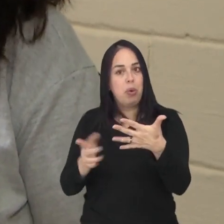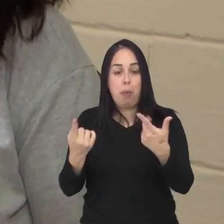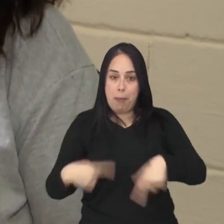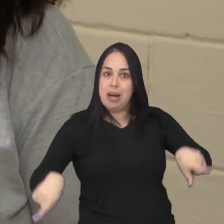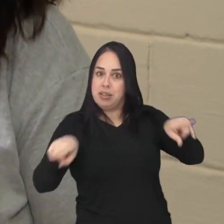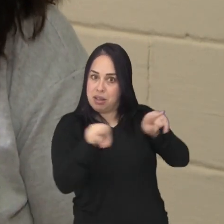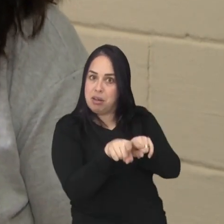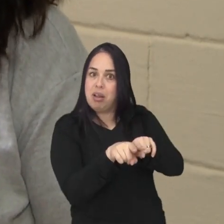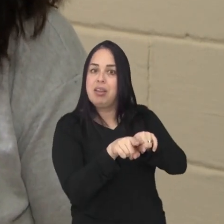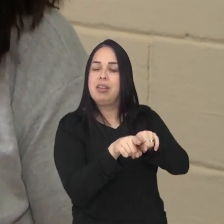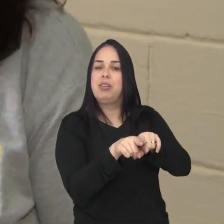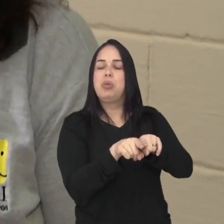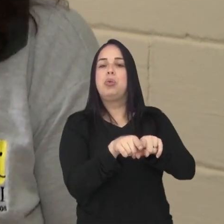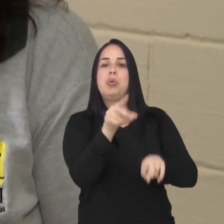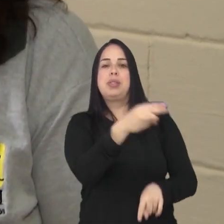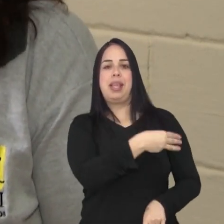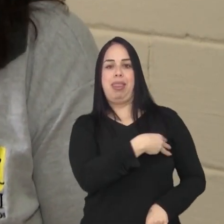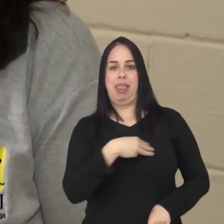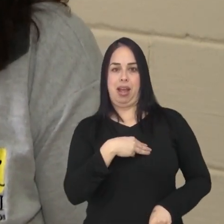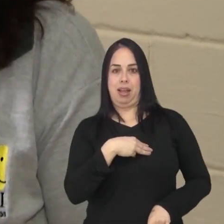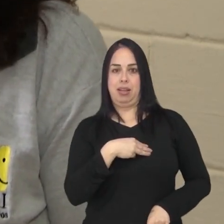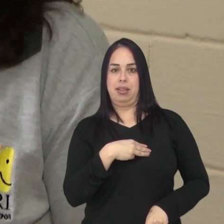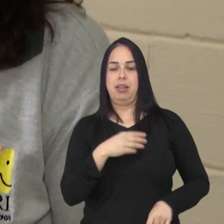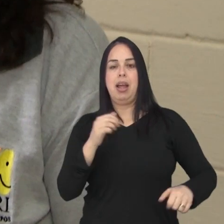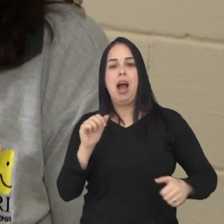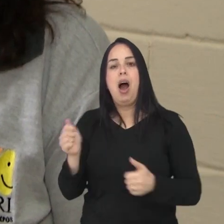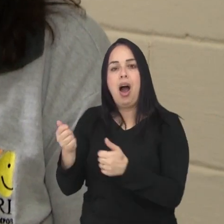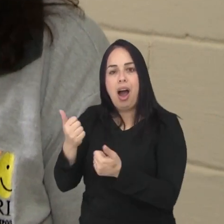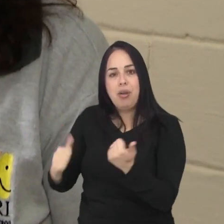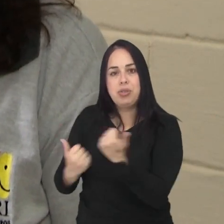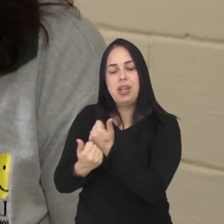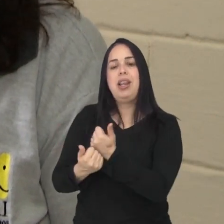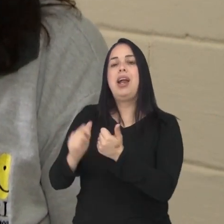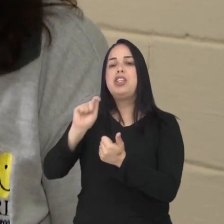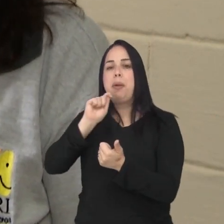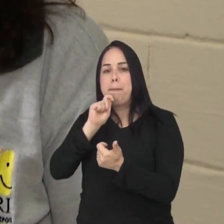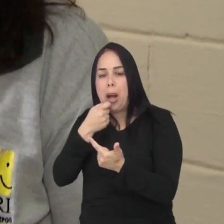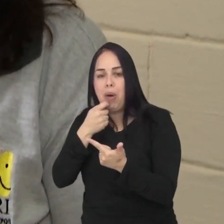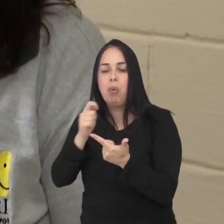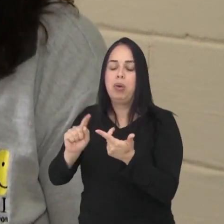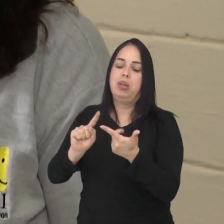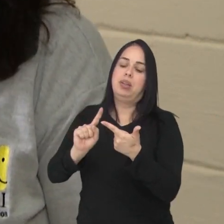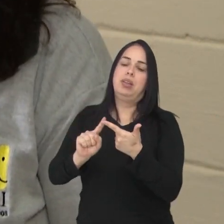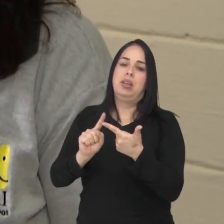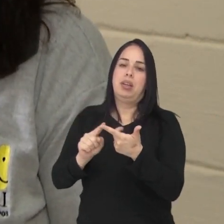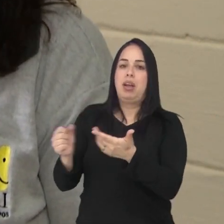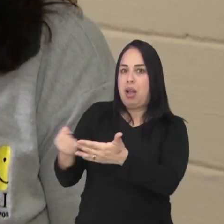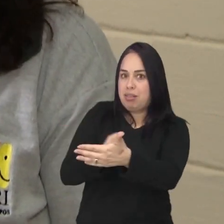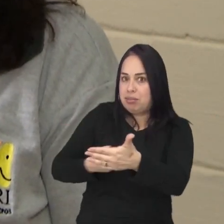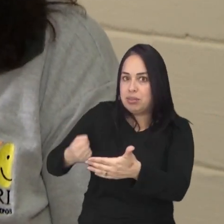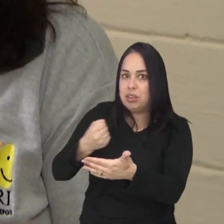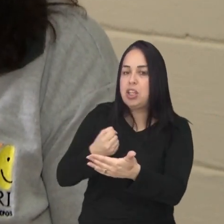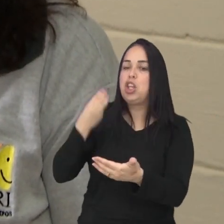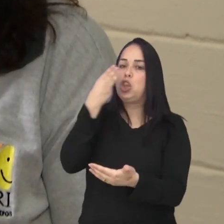com parceria de qualificação, parceria Senai. Nós vamos ter auxiliar de padeiro, auxiliar de